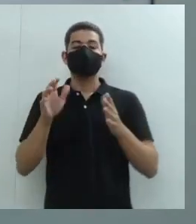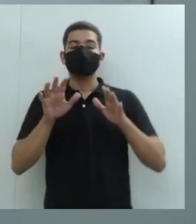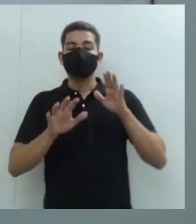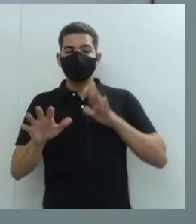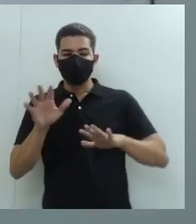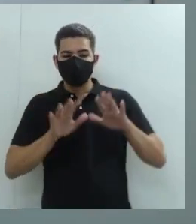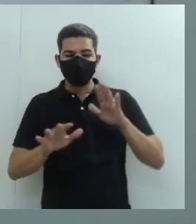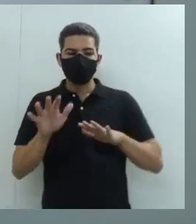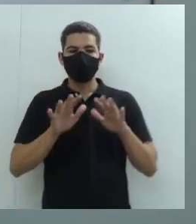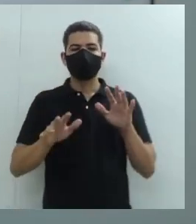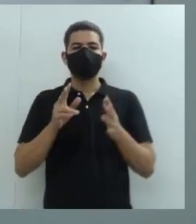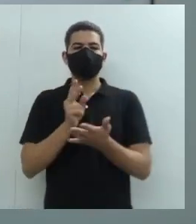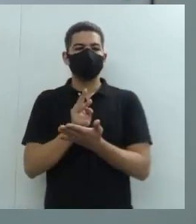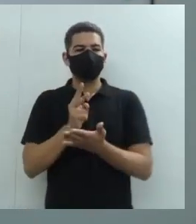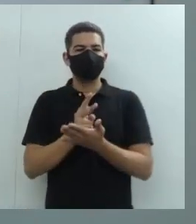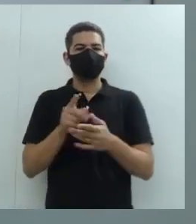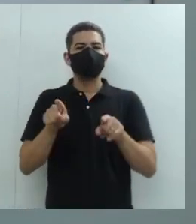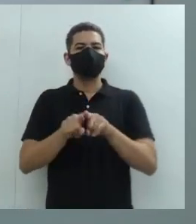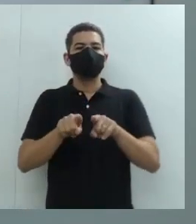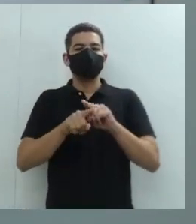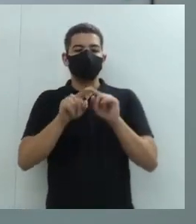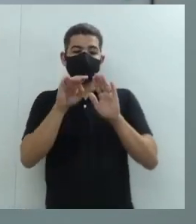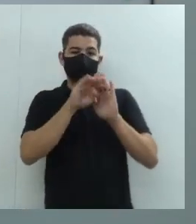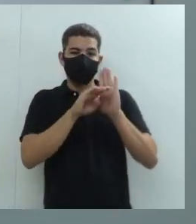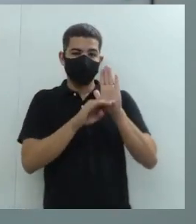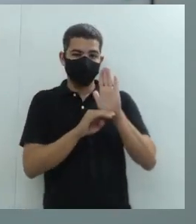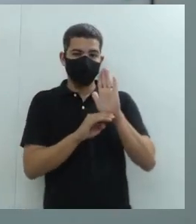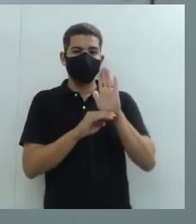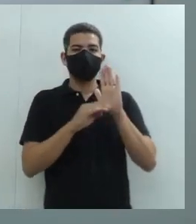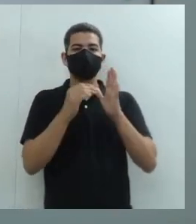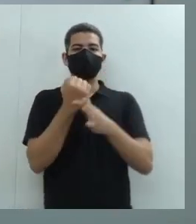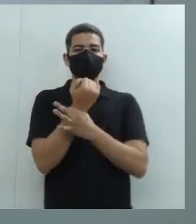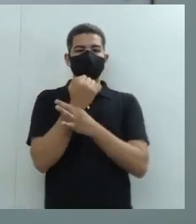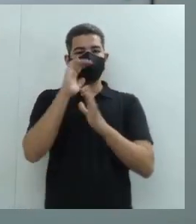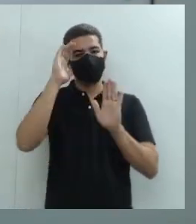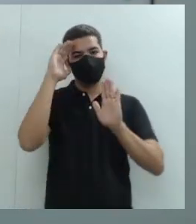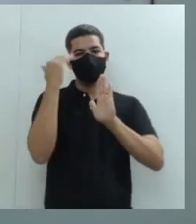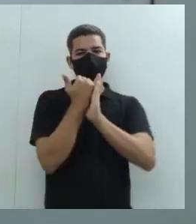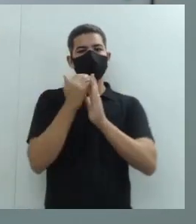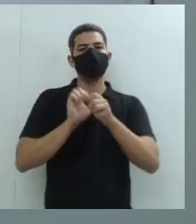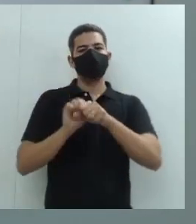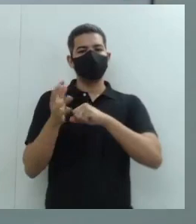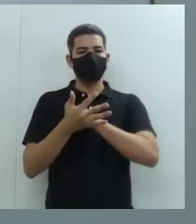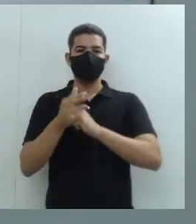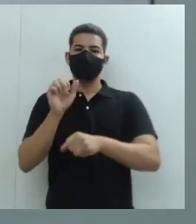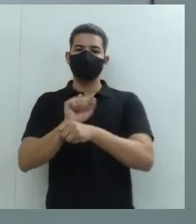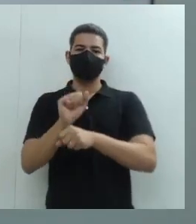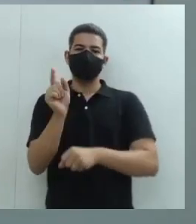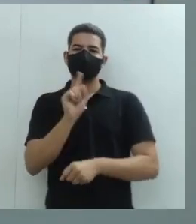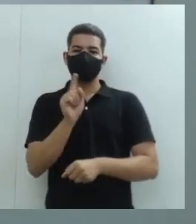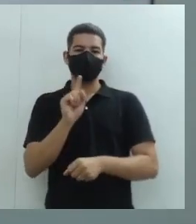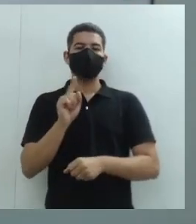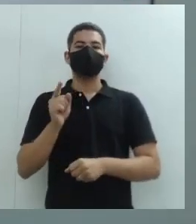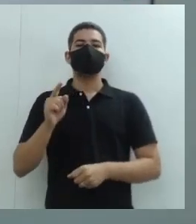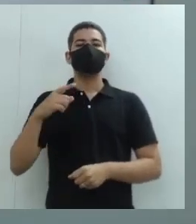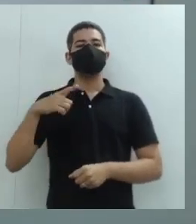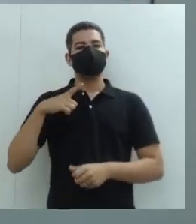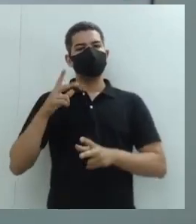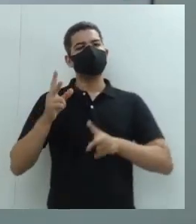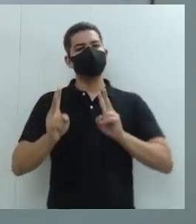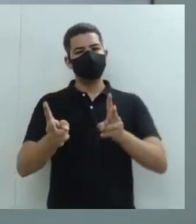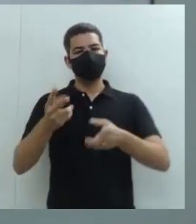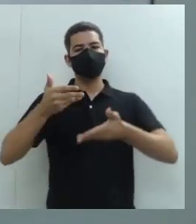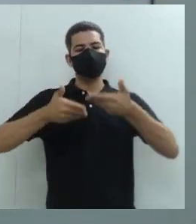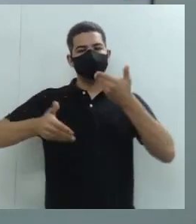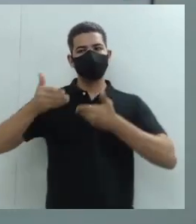cuidados, continuem mantendo os protocolos de segurança. A gente ainda está em pandemia, então permaneçam se cuidando e